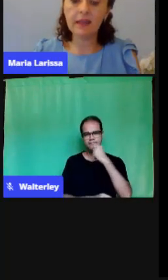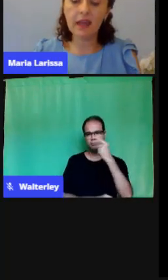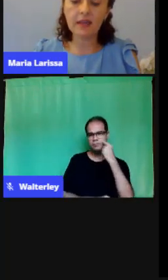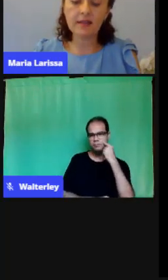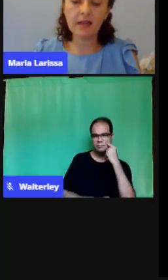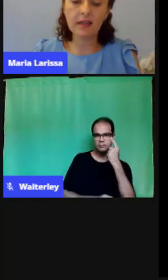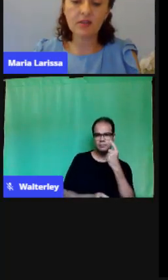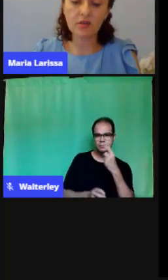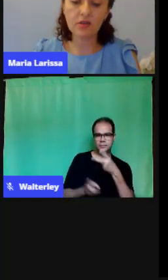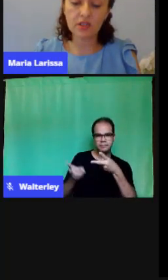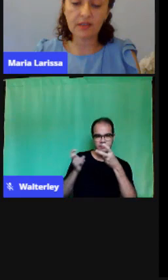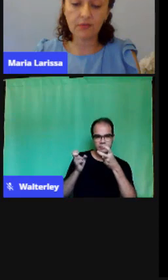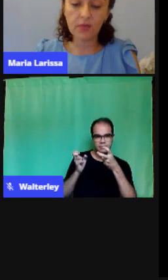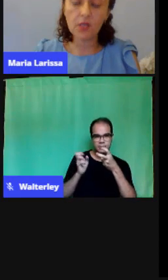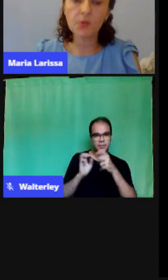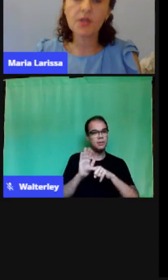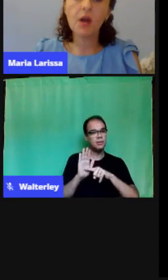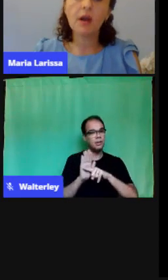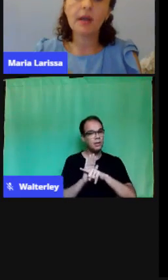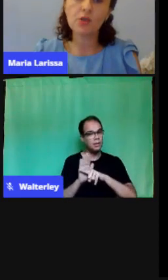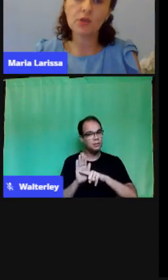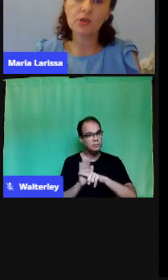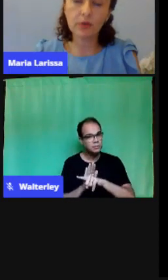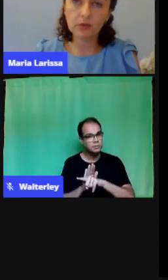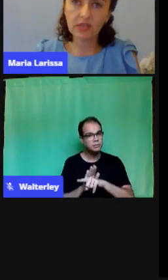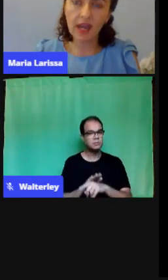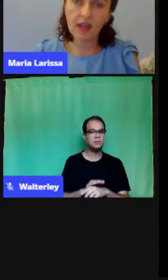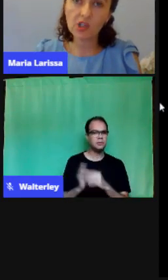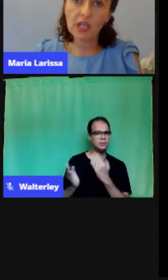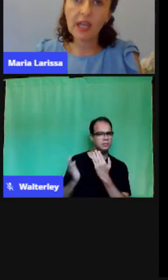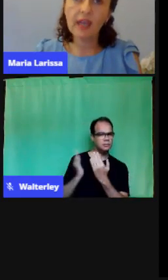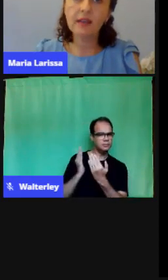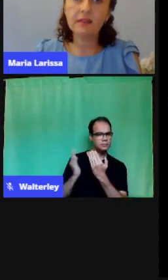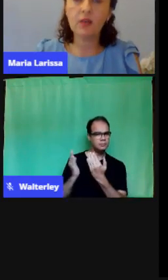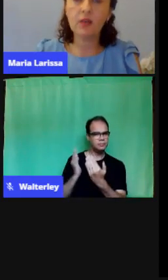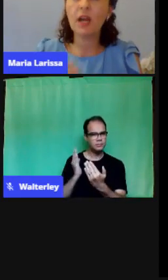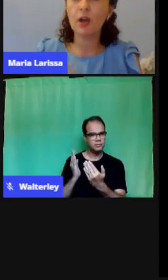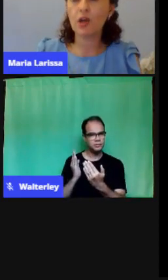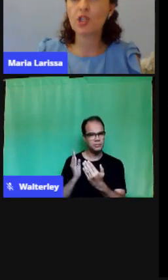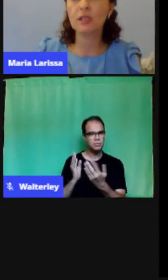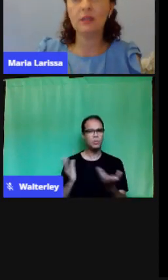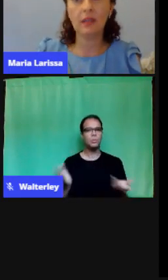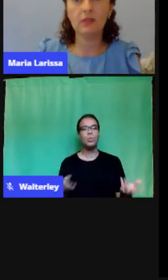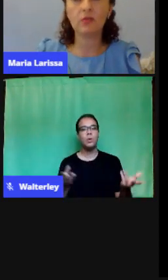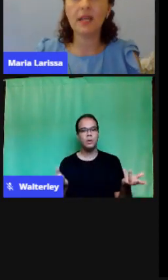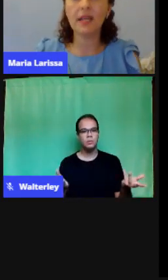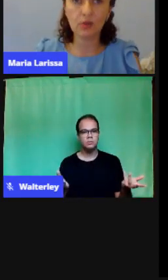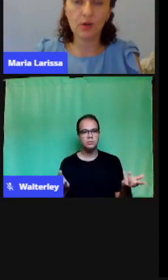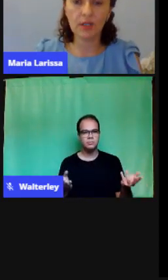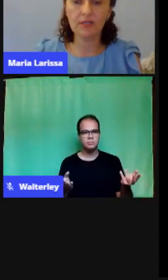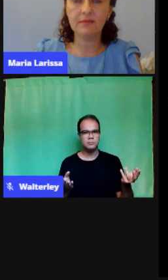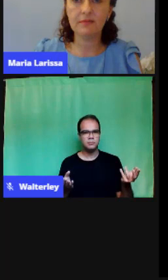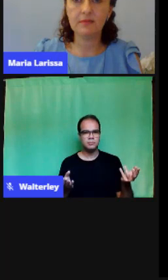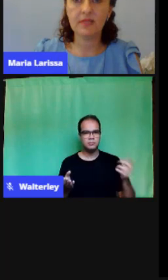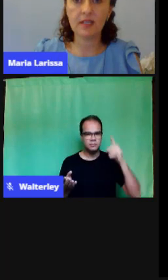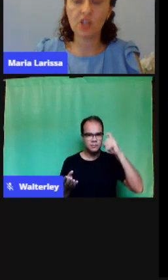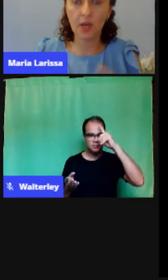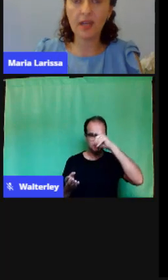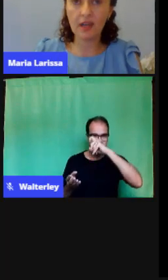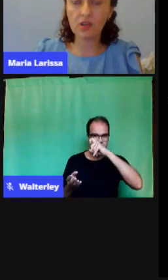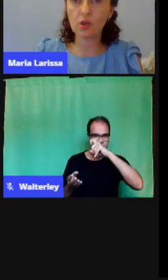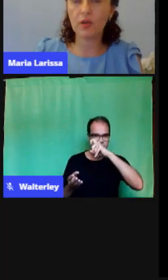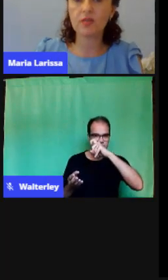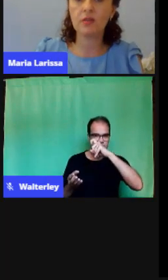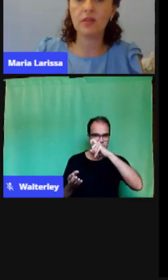e que esses nossos desafios, grau de dificuldade, ele tem uma lógica dentro da história,